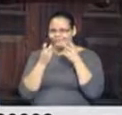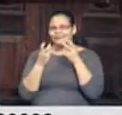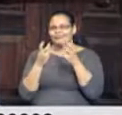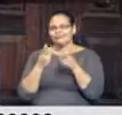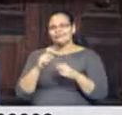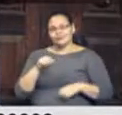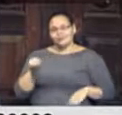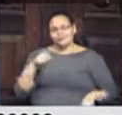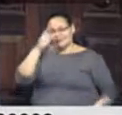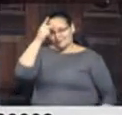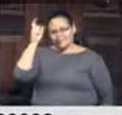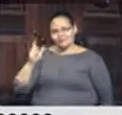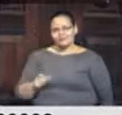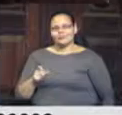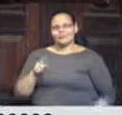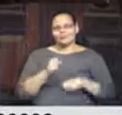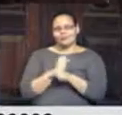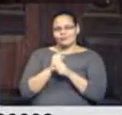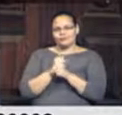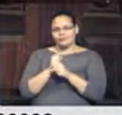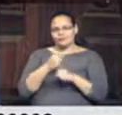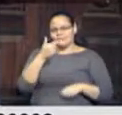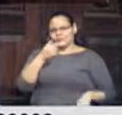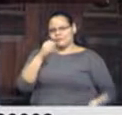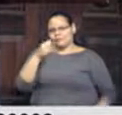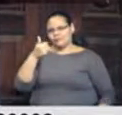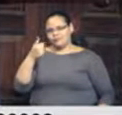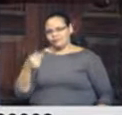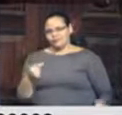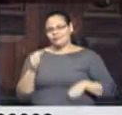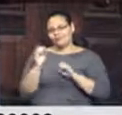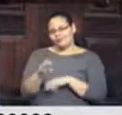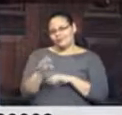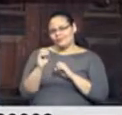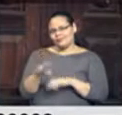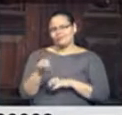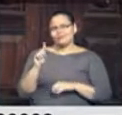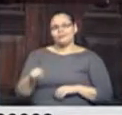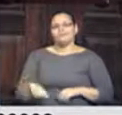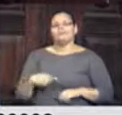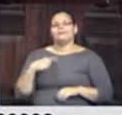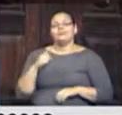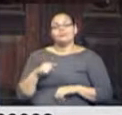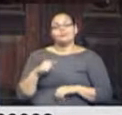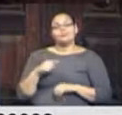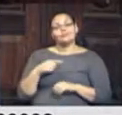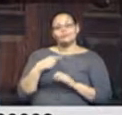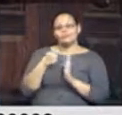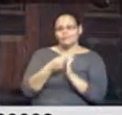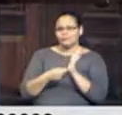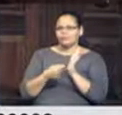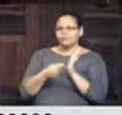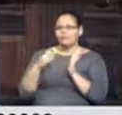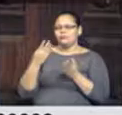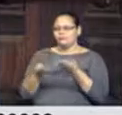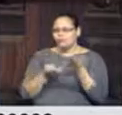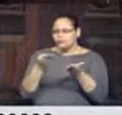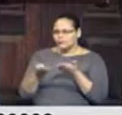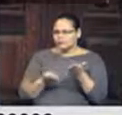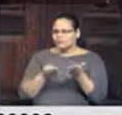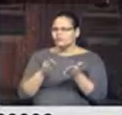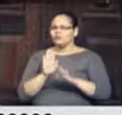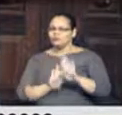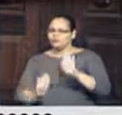dessas pessoas para o ano letivo de 2017. Educação é matéria para ser cuidada com muito zelo, com muito